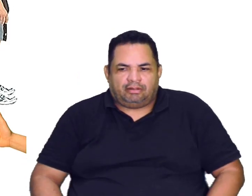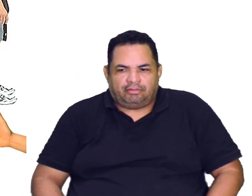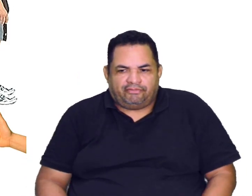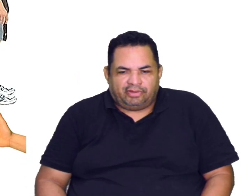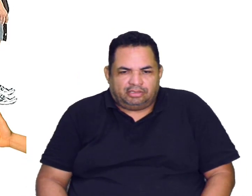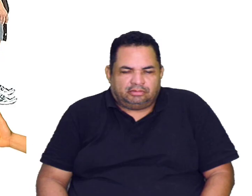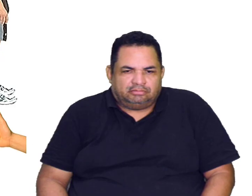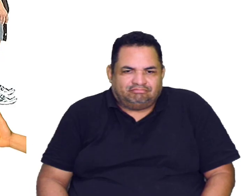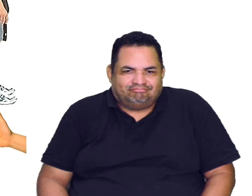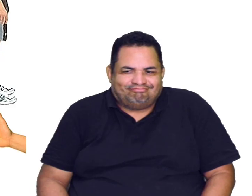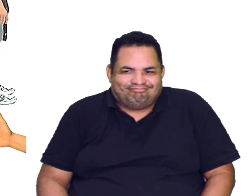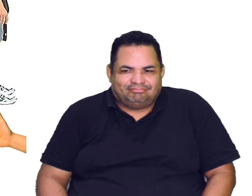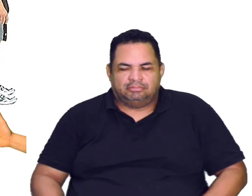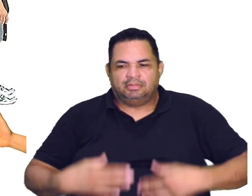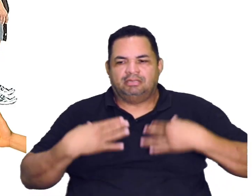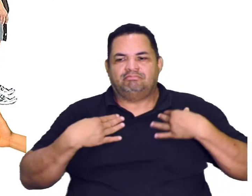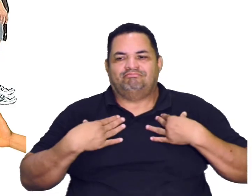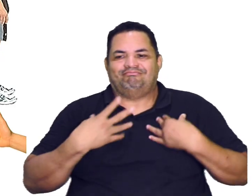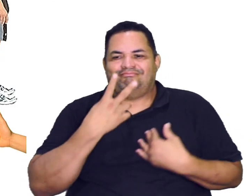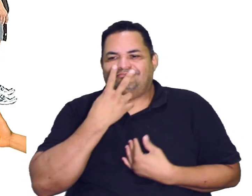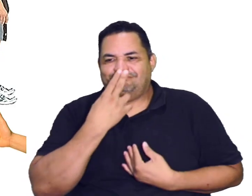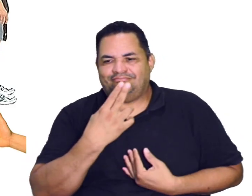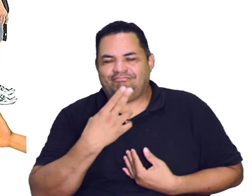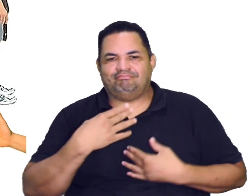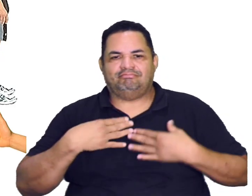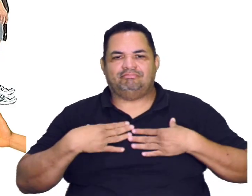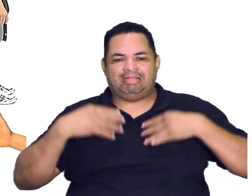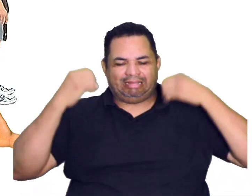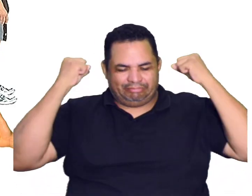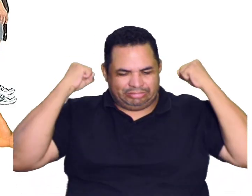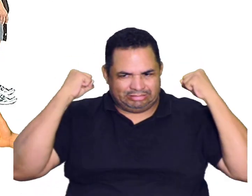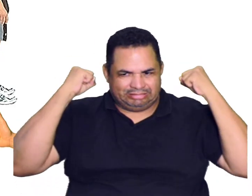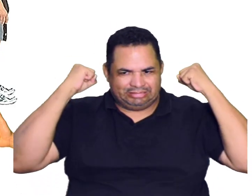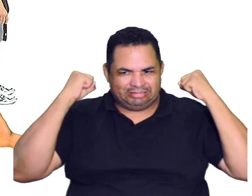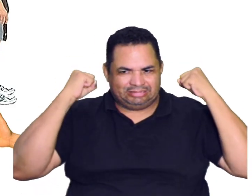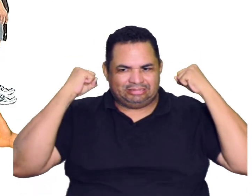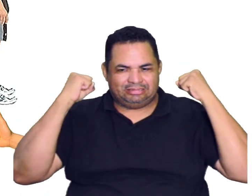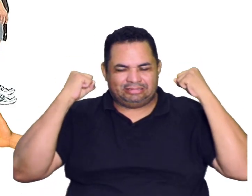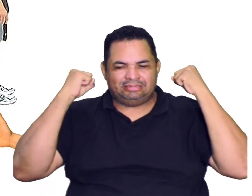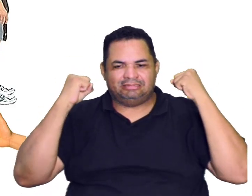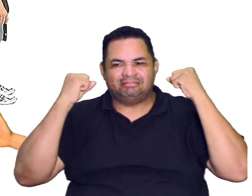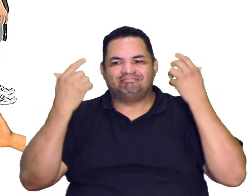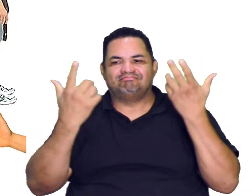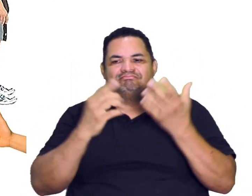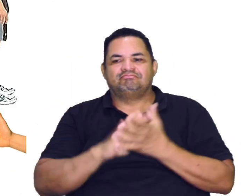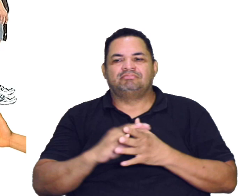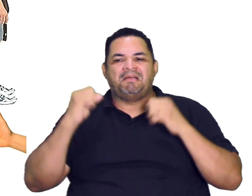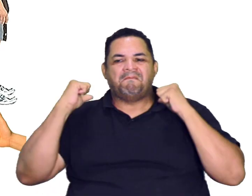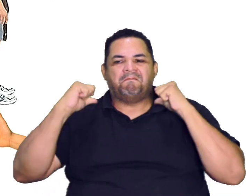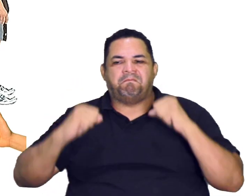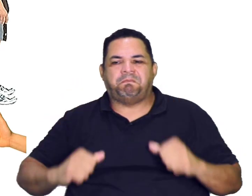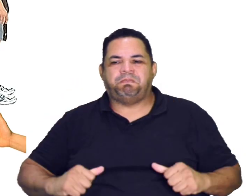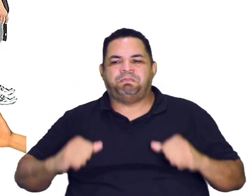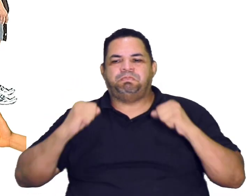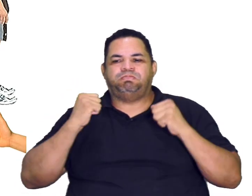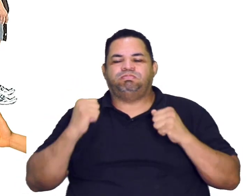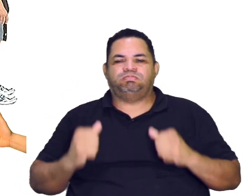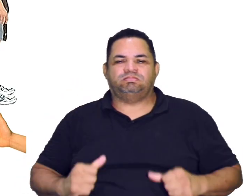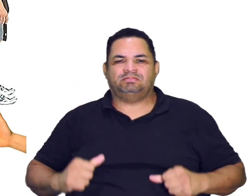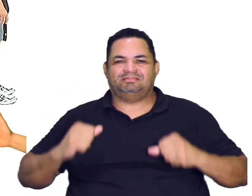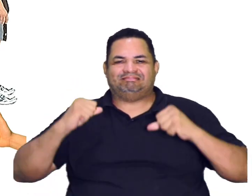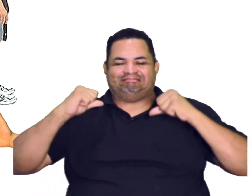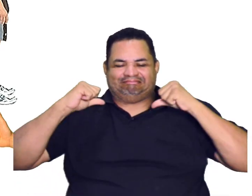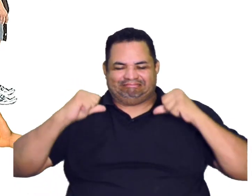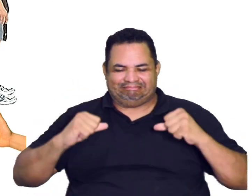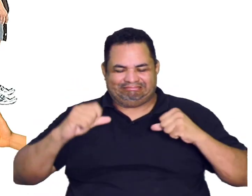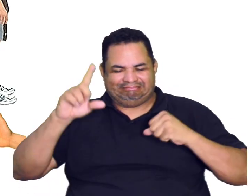normalmente ando mais curvado, eu tenho uma tendência de carregar muito peso nas costas, sabe? Uma mochila muito pesada ou muita